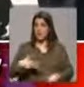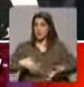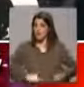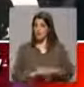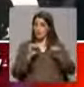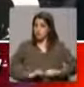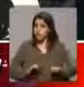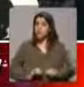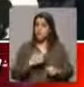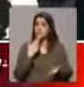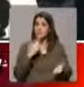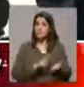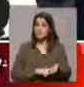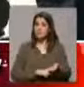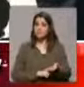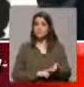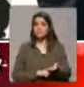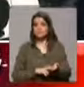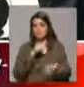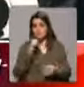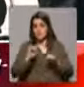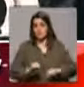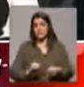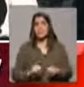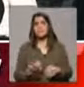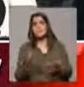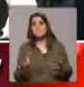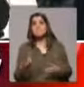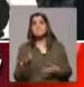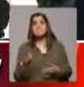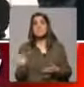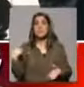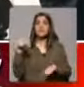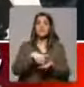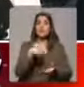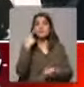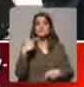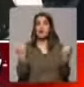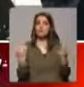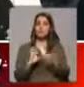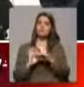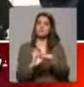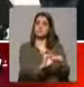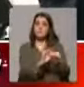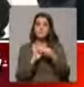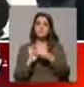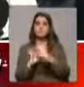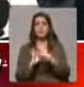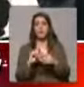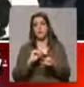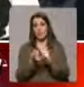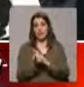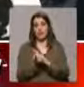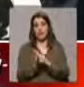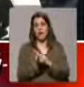são dinamarqueses de solo, como se costuma dizer. E, portanto, vieram aqui mostrar que estão unidos, ao contrário de